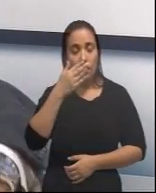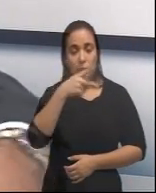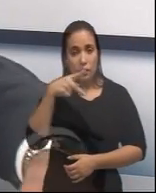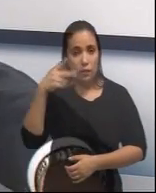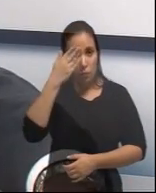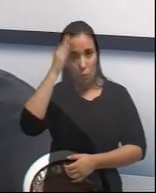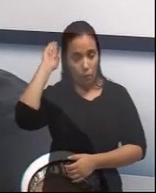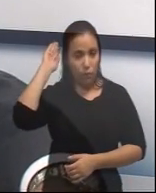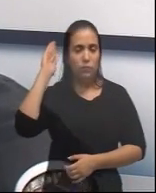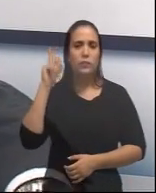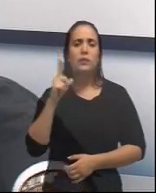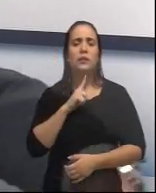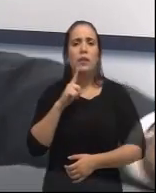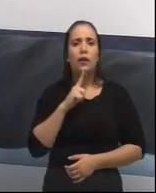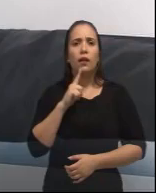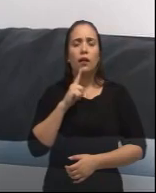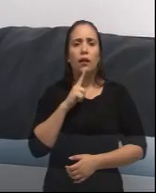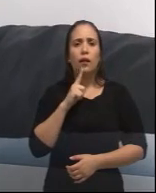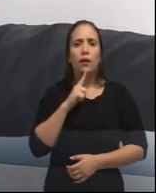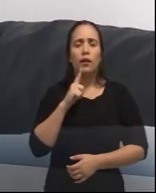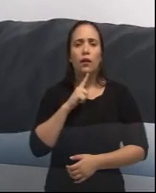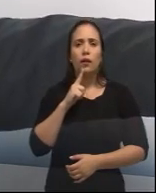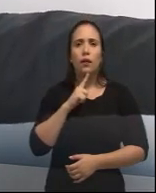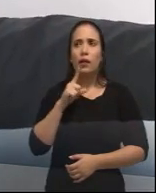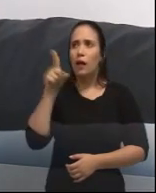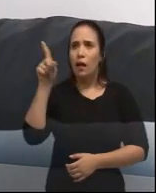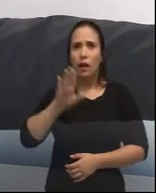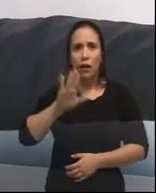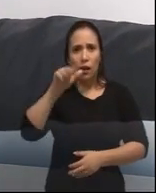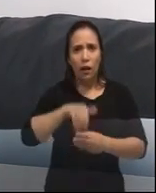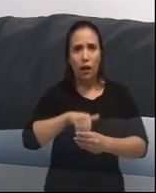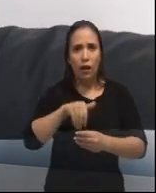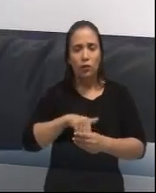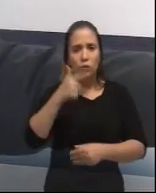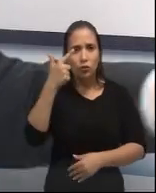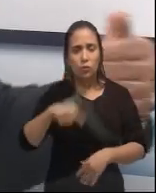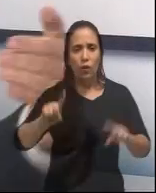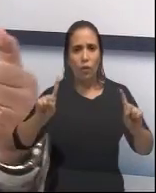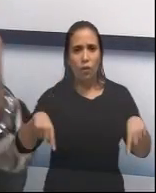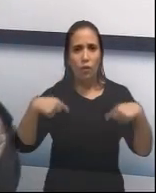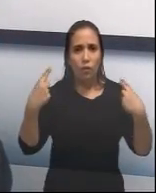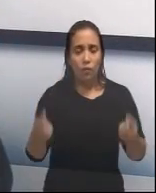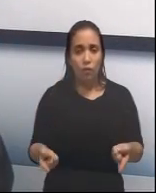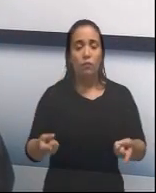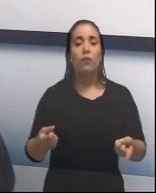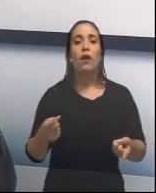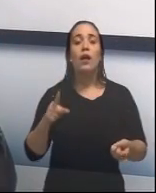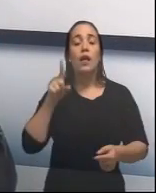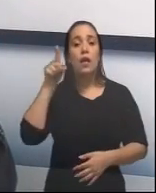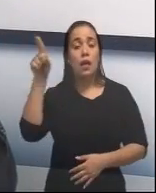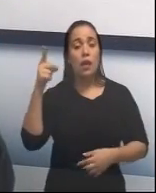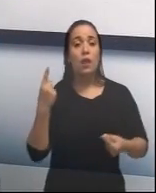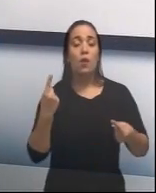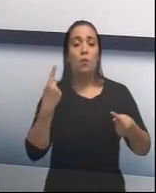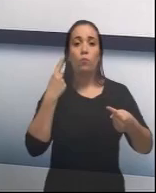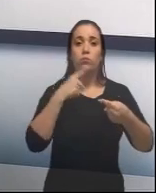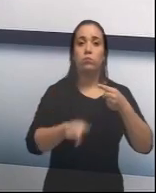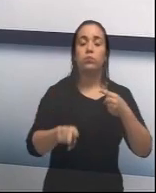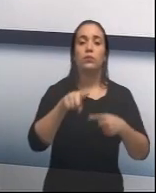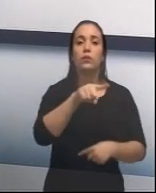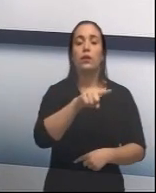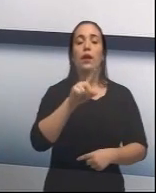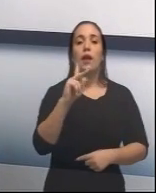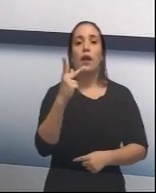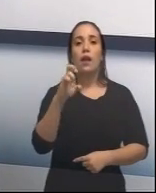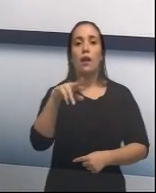não sei quem foi o louco que colocou na cabeça dele, Luiz, que ele pode se candidatar à reeleição. E ele entrou em rota de coalizão com o Rico Meirelles,